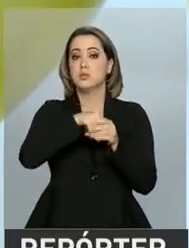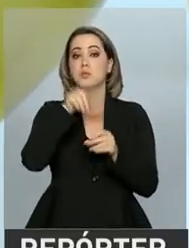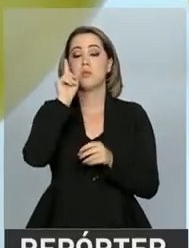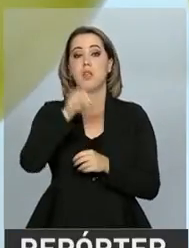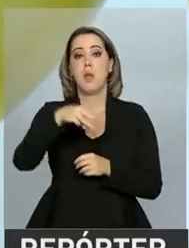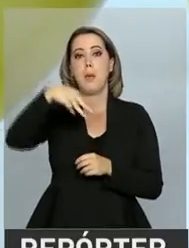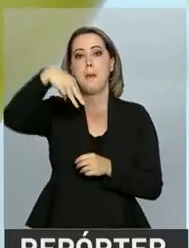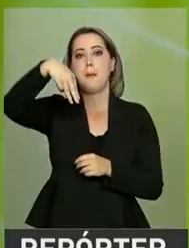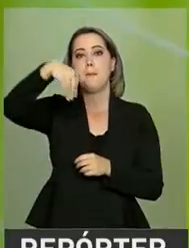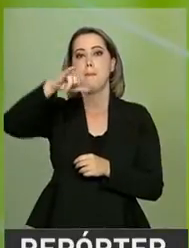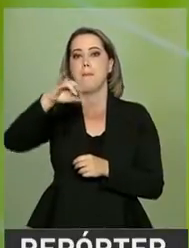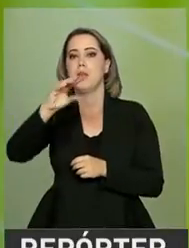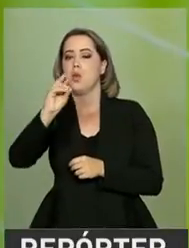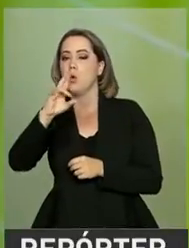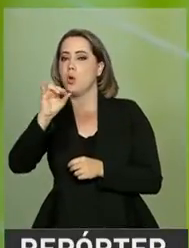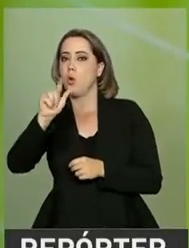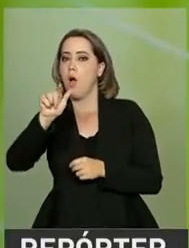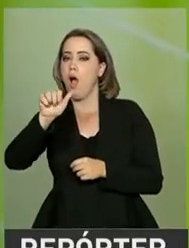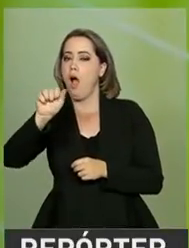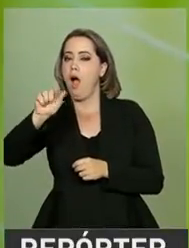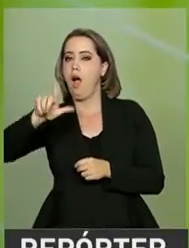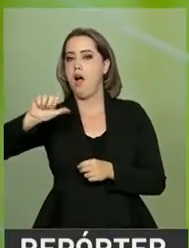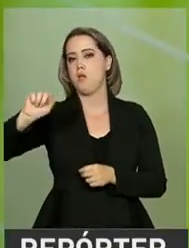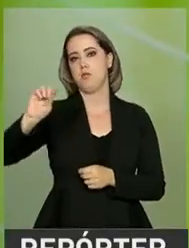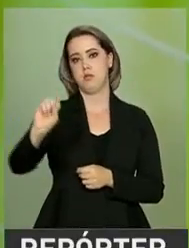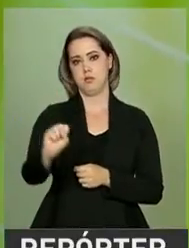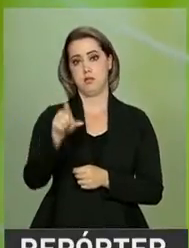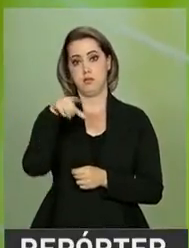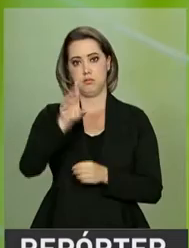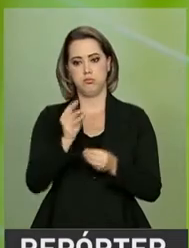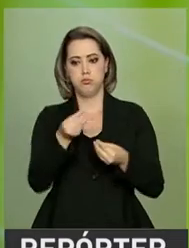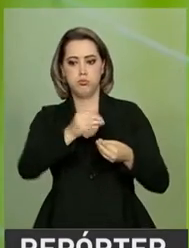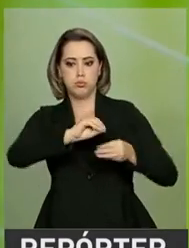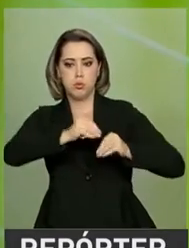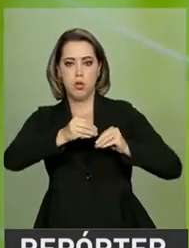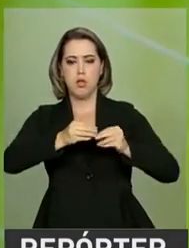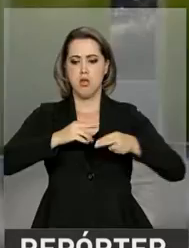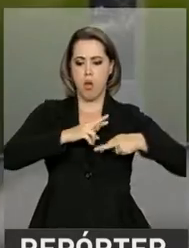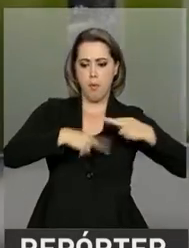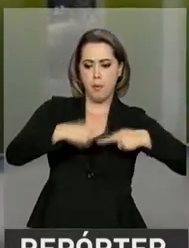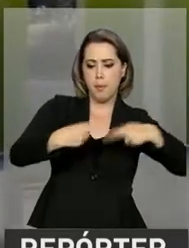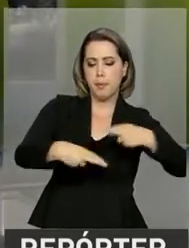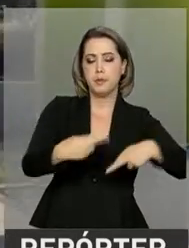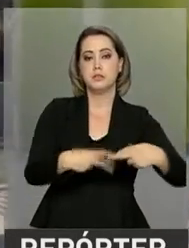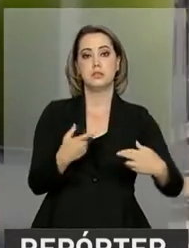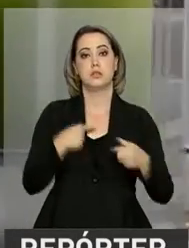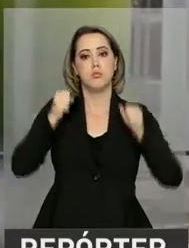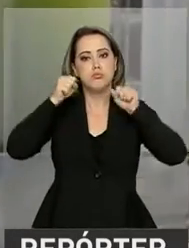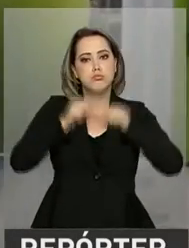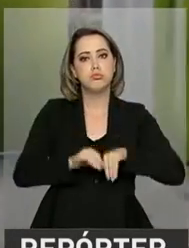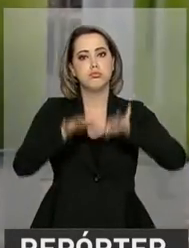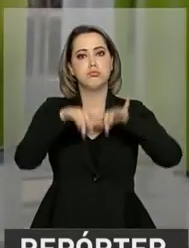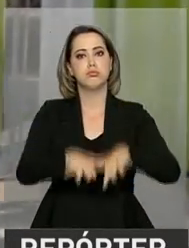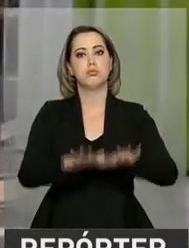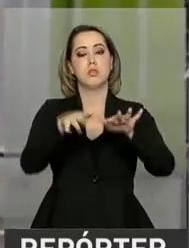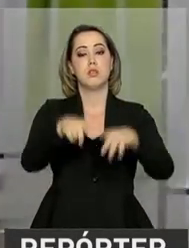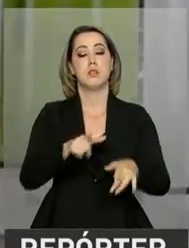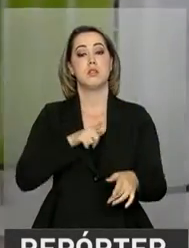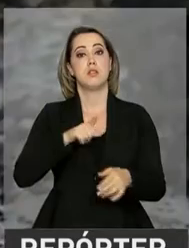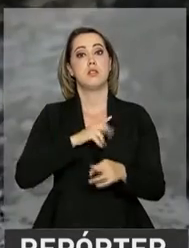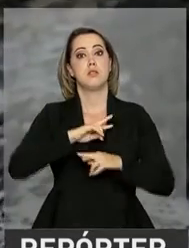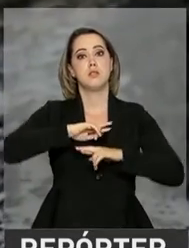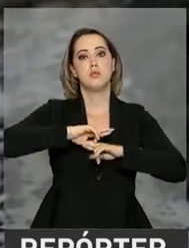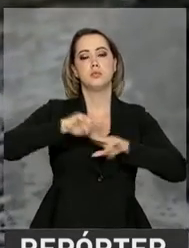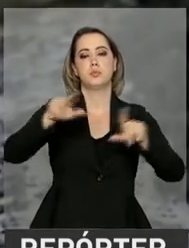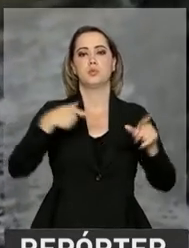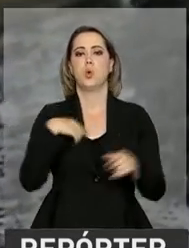as microalgas, organismos microscópicos que se reproduzem rapidamente, gerando grande quantidade de matéria